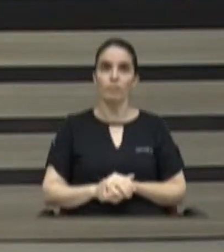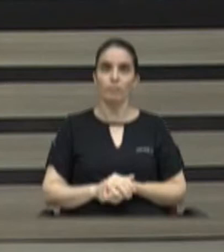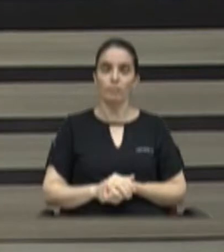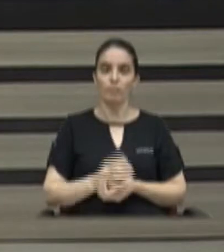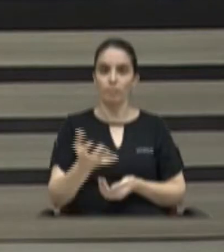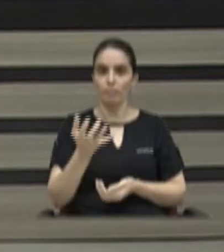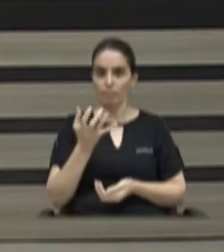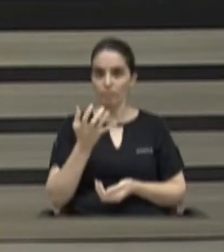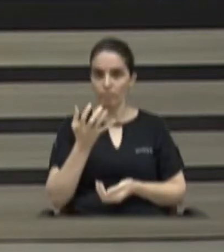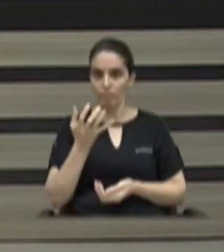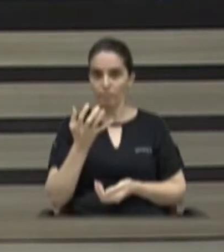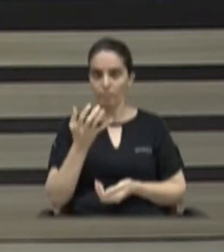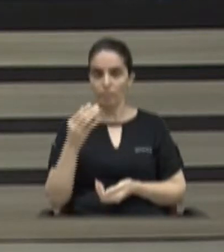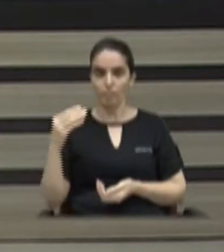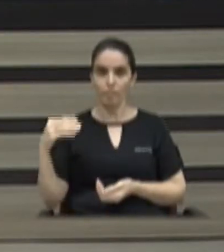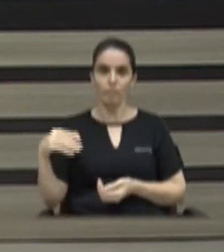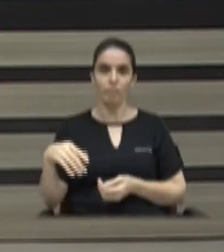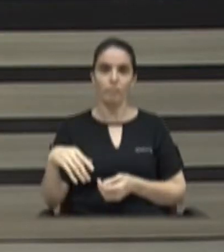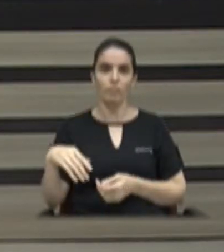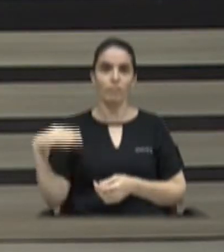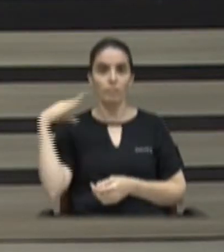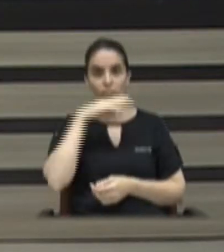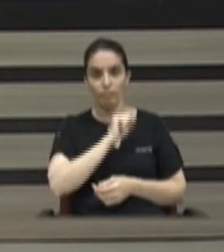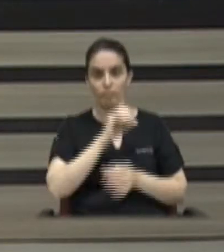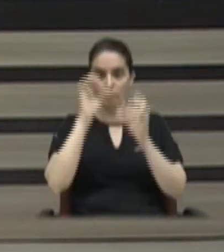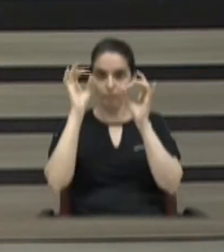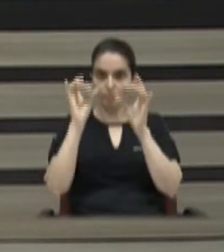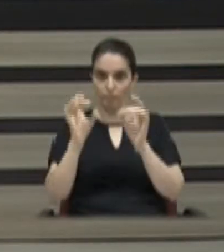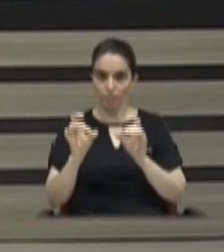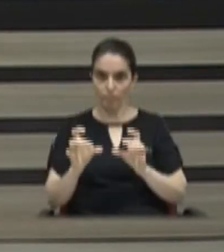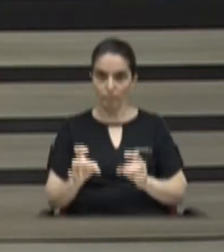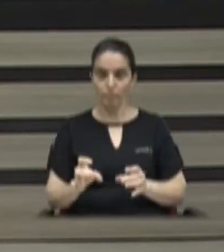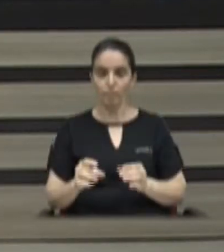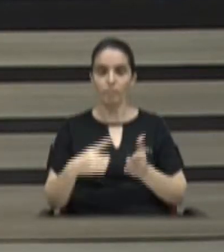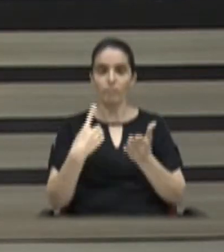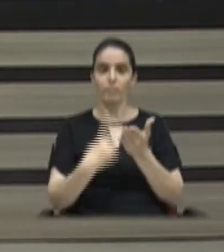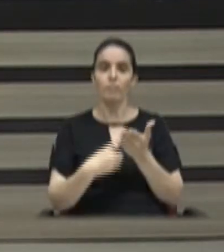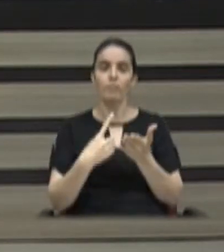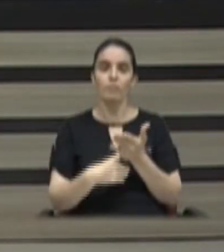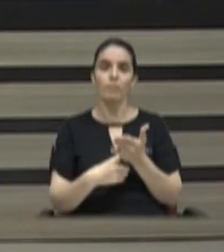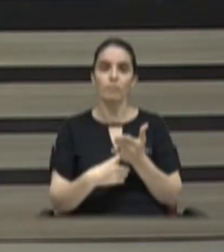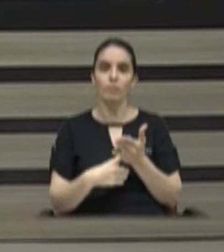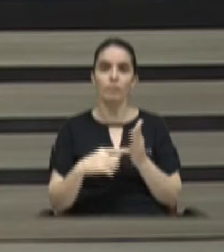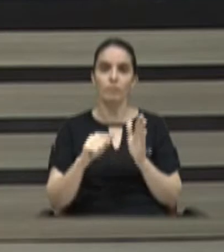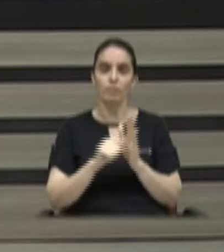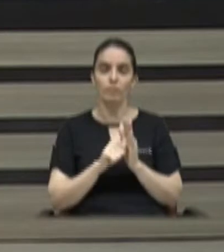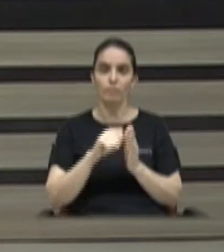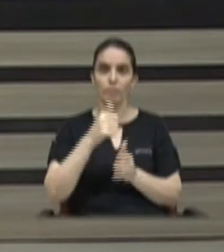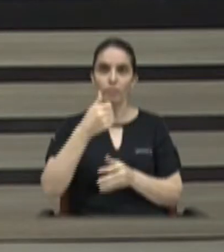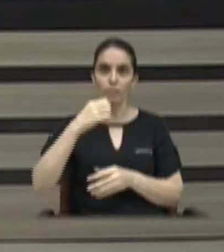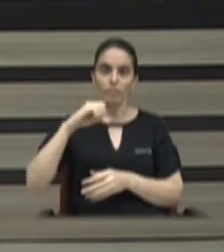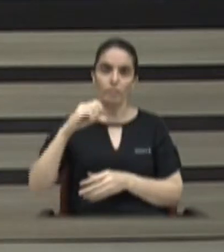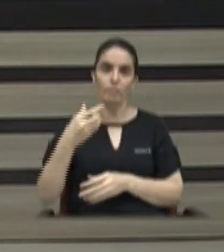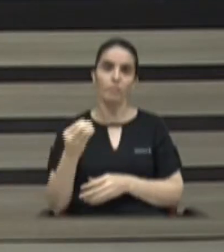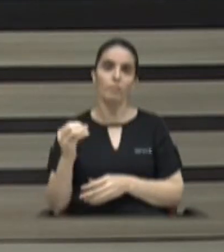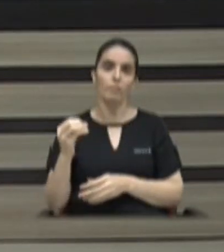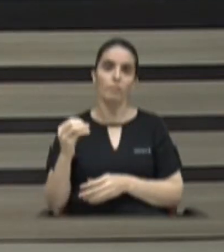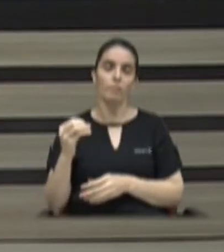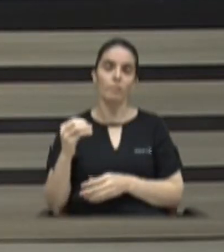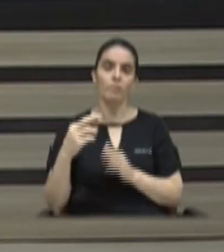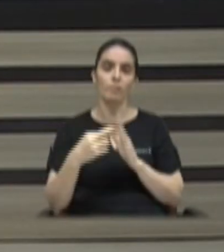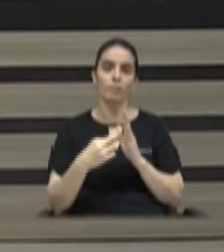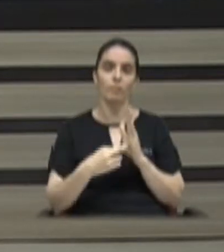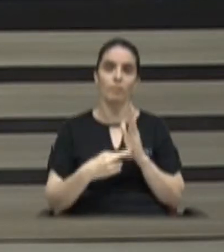qual deverá tramitar sob regime de urgência especial, conforme dispõem os artigos 190 e seguintes do